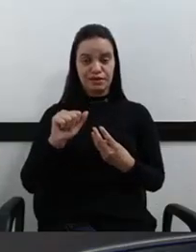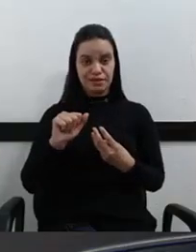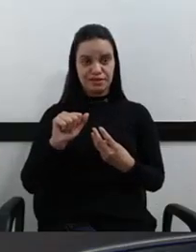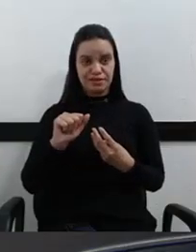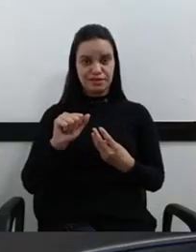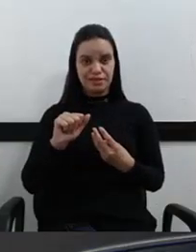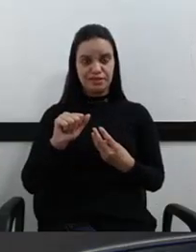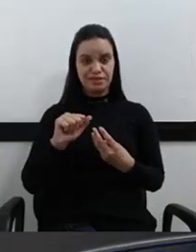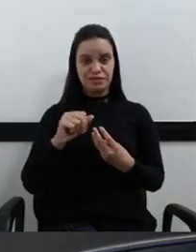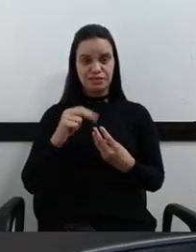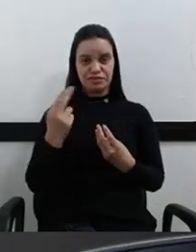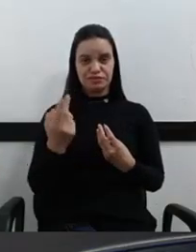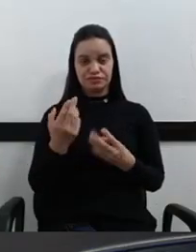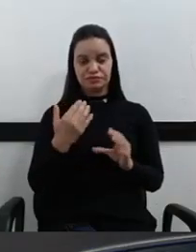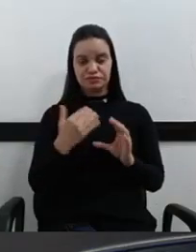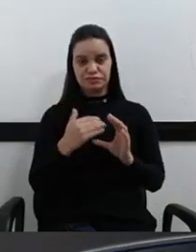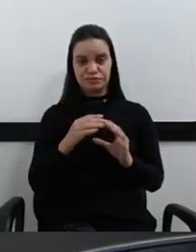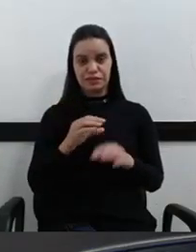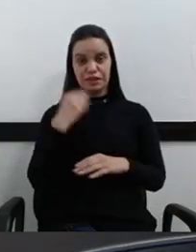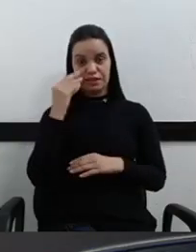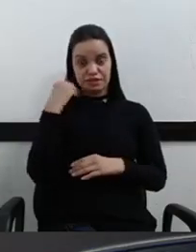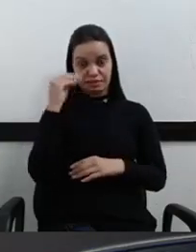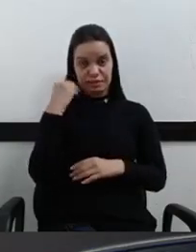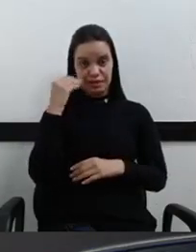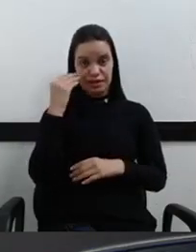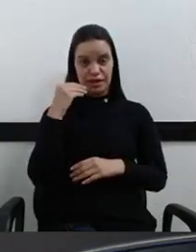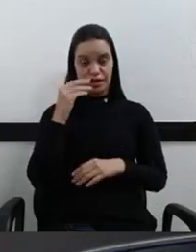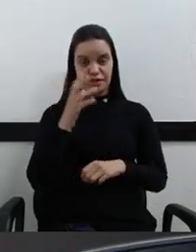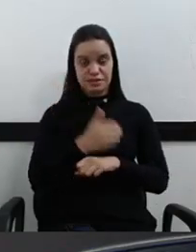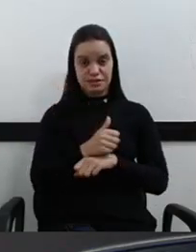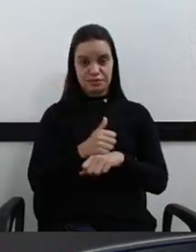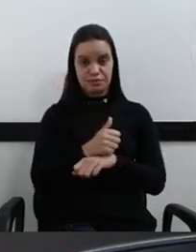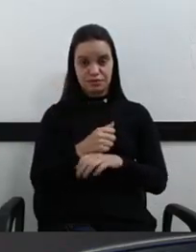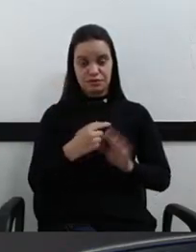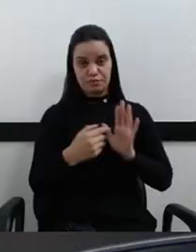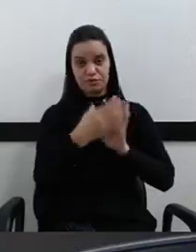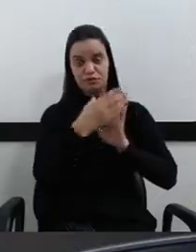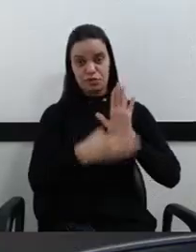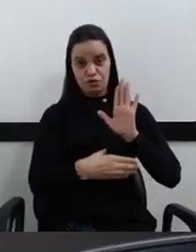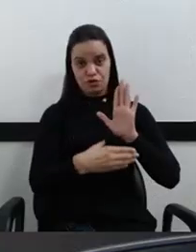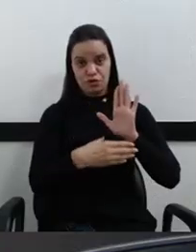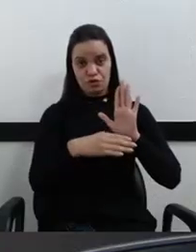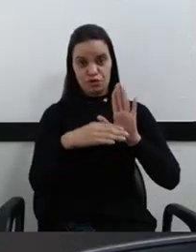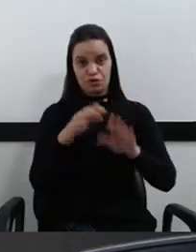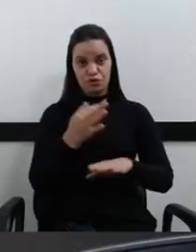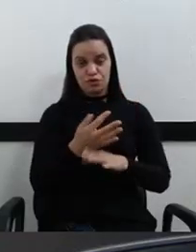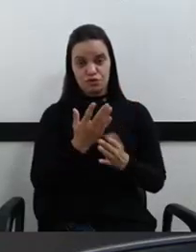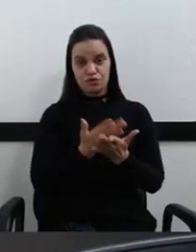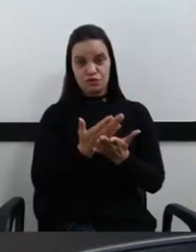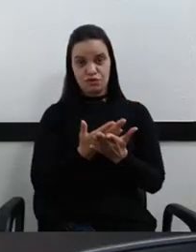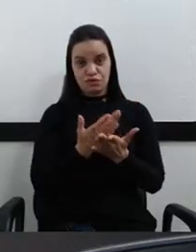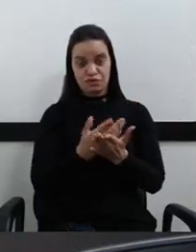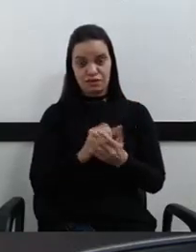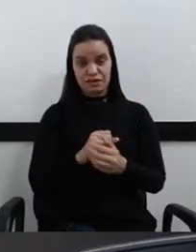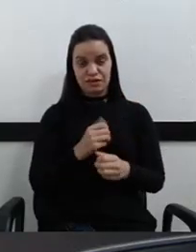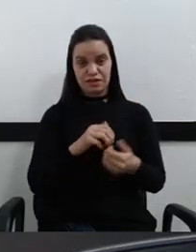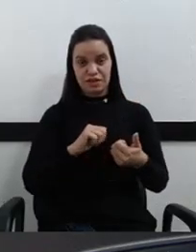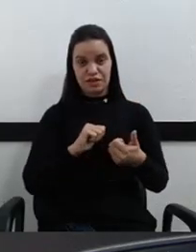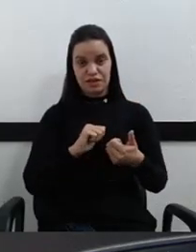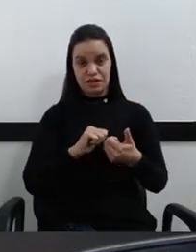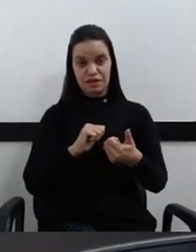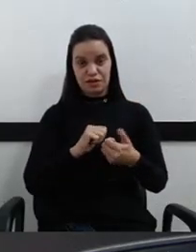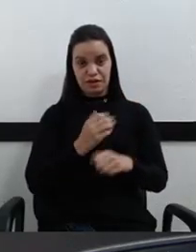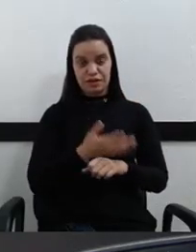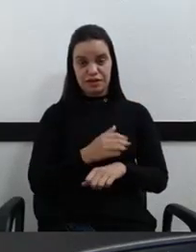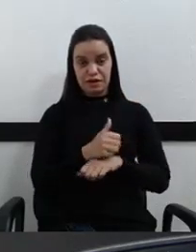Piacentini, não obstante não ter indicado sua experiência profissional anterior, apresentou currículo acadêmico demonstrando forte especialização e qualificação na área afetada ao núcleo em